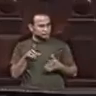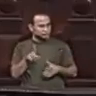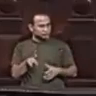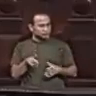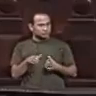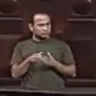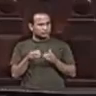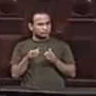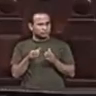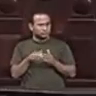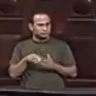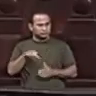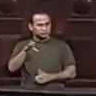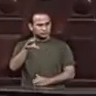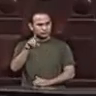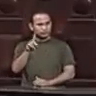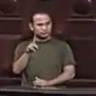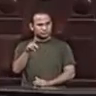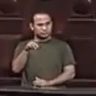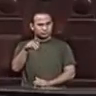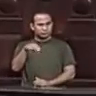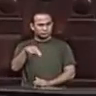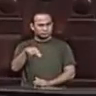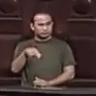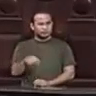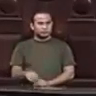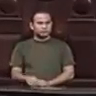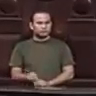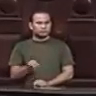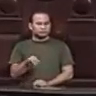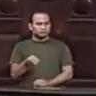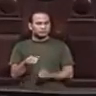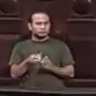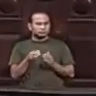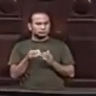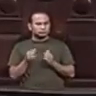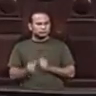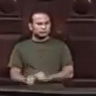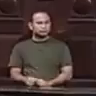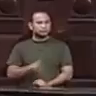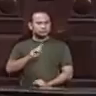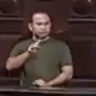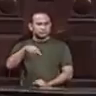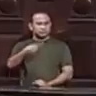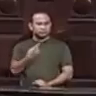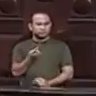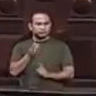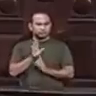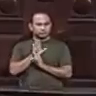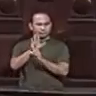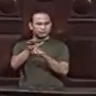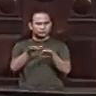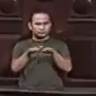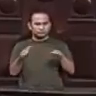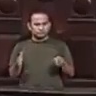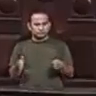do pedido de CPI, é por requerimento, em se tratando de requerimento, depois de sua apresentação à mesa.